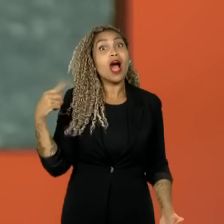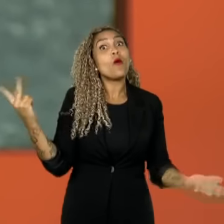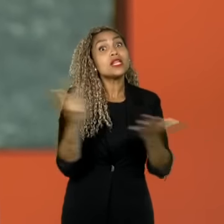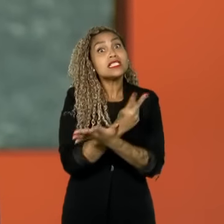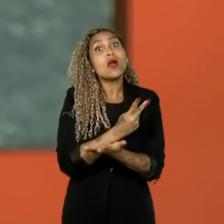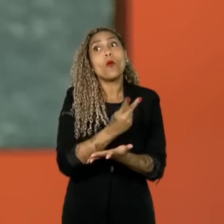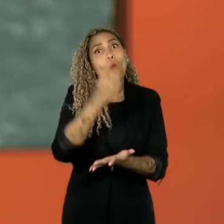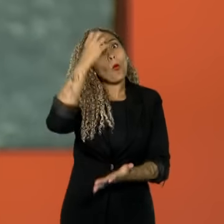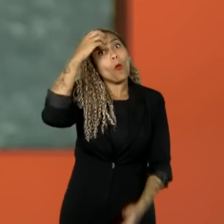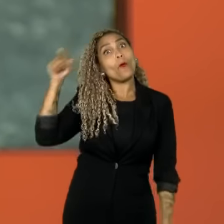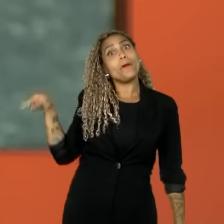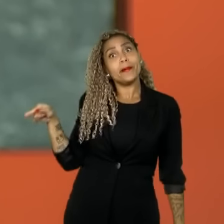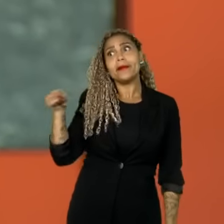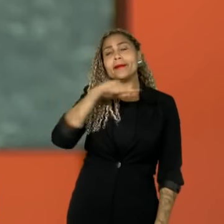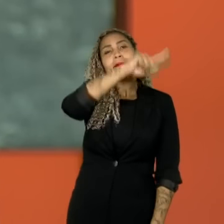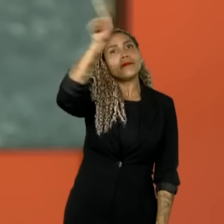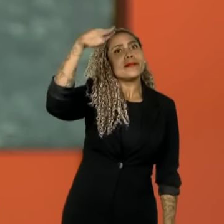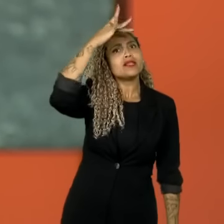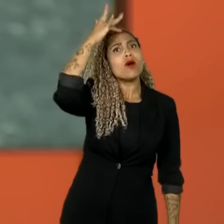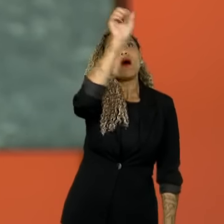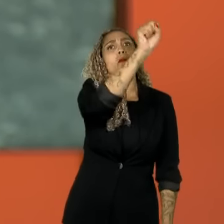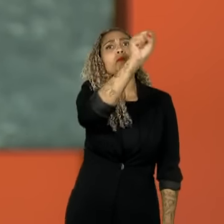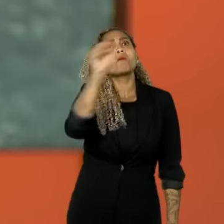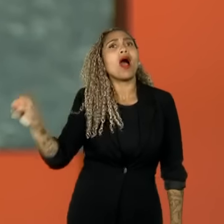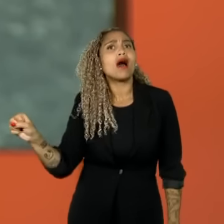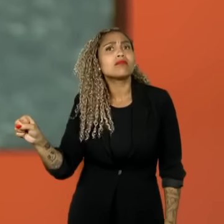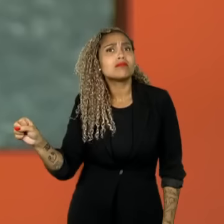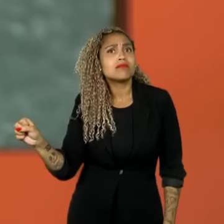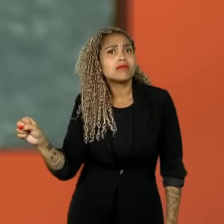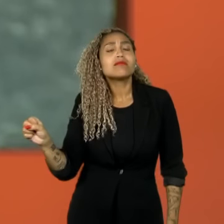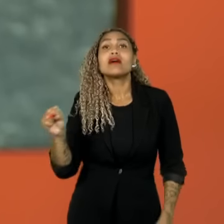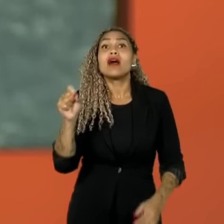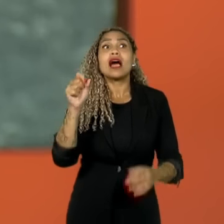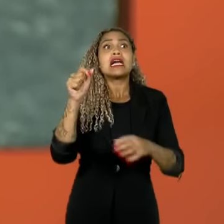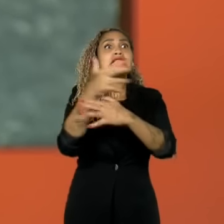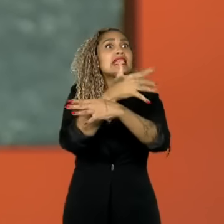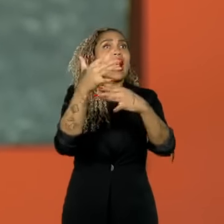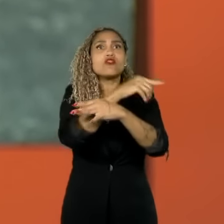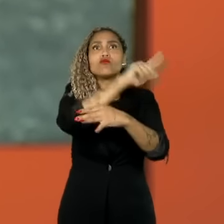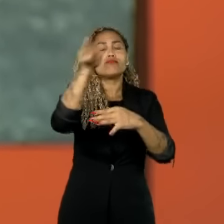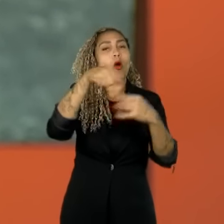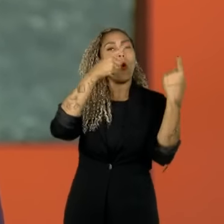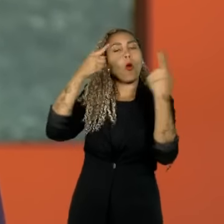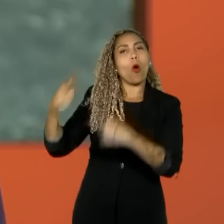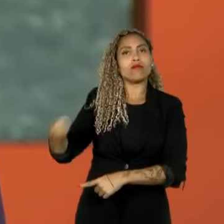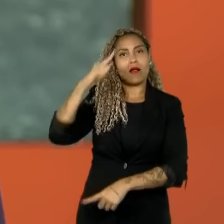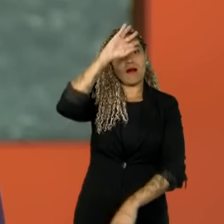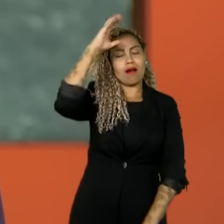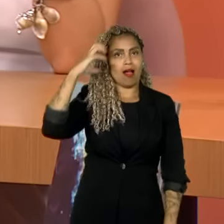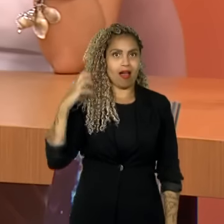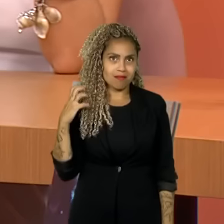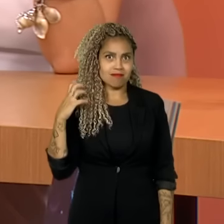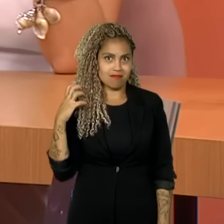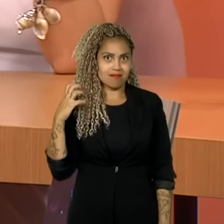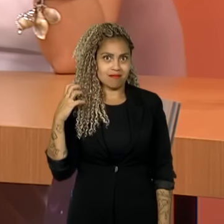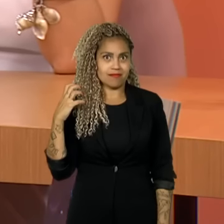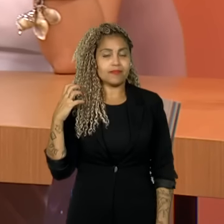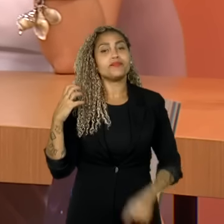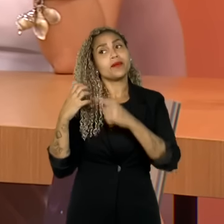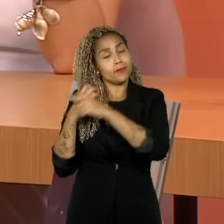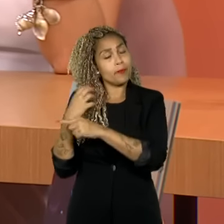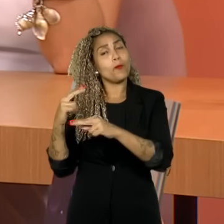começou a reconhecê-la desta forma. E foi por esse motivo, então, que ela deixa, na verdade,